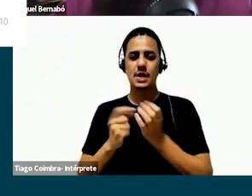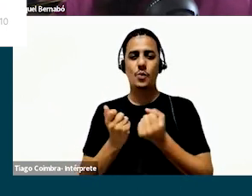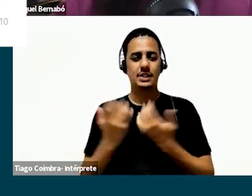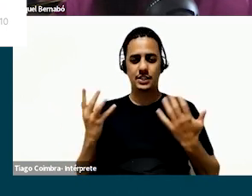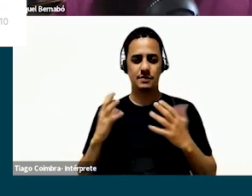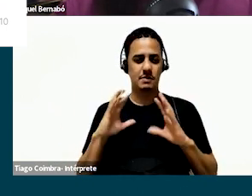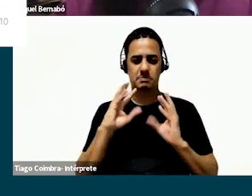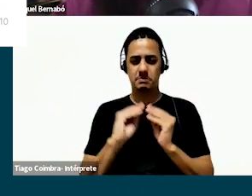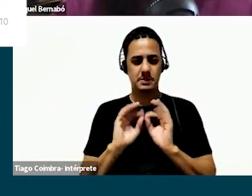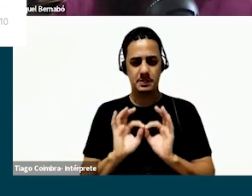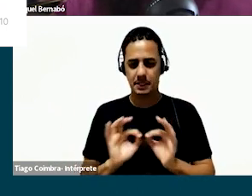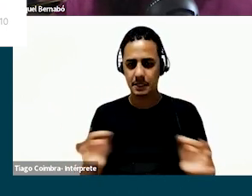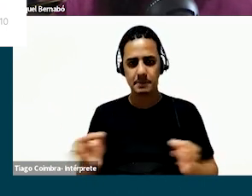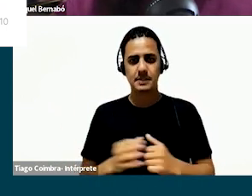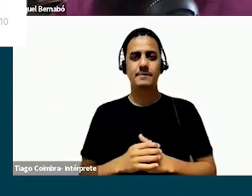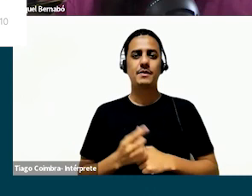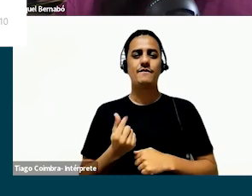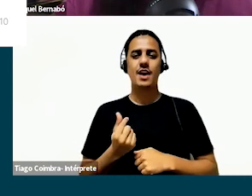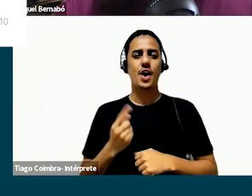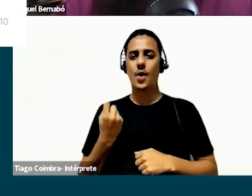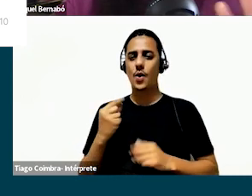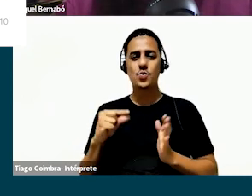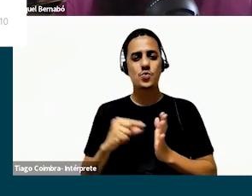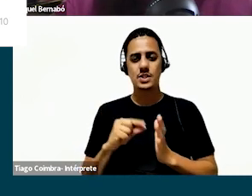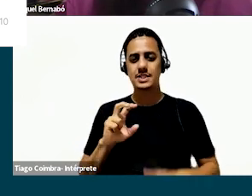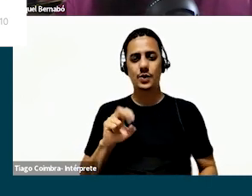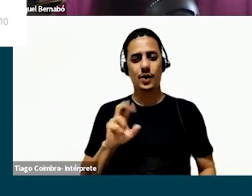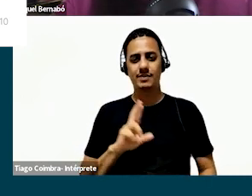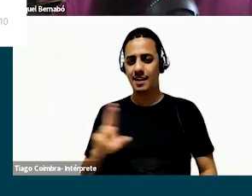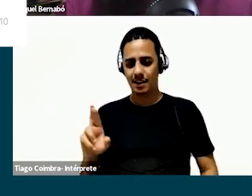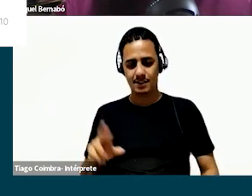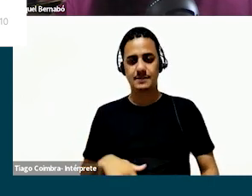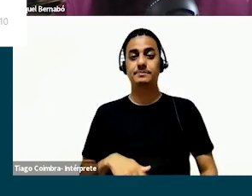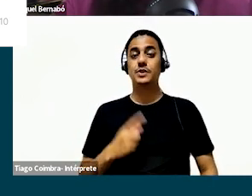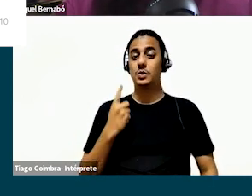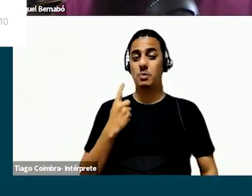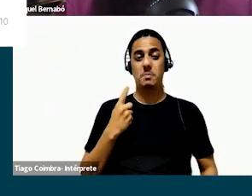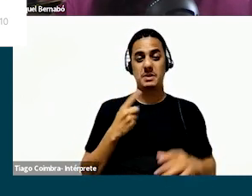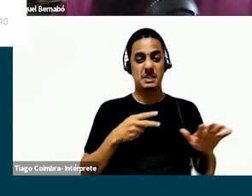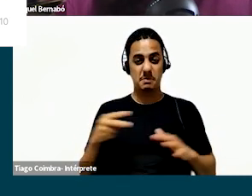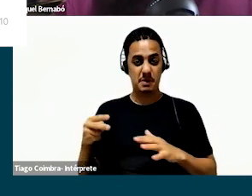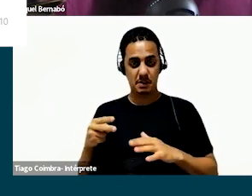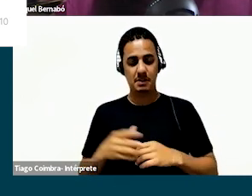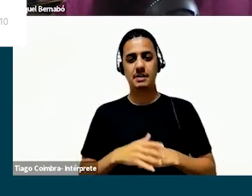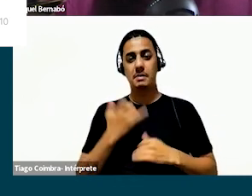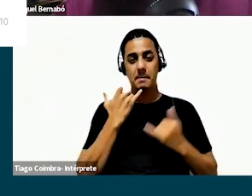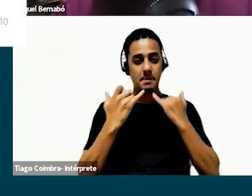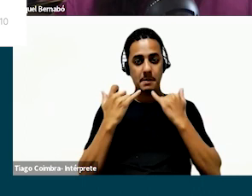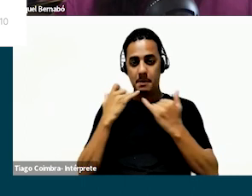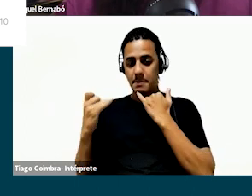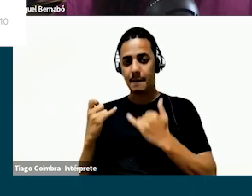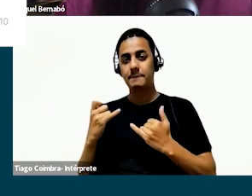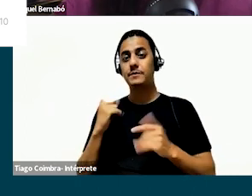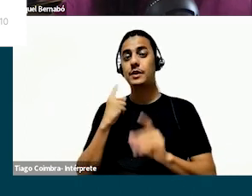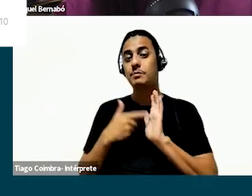gente desenhou uma pesquisa qualitativa bem enxuta, que custou ali exatamente o valor de um chip pré-pago de R$ 50 e menos de uma semana do meu